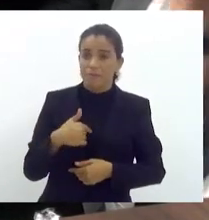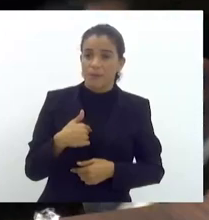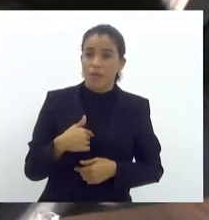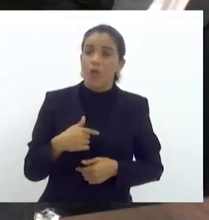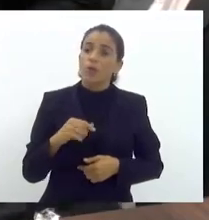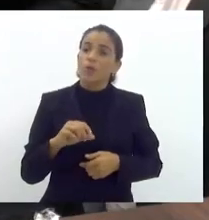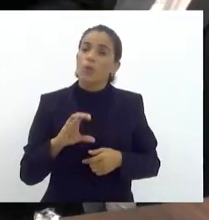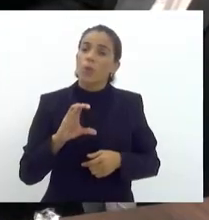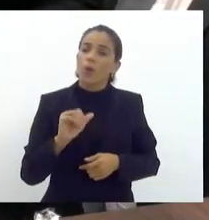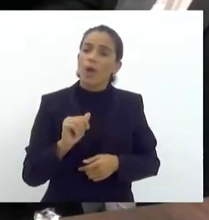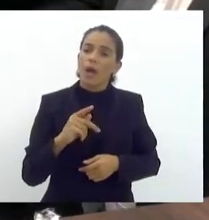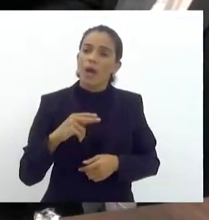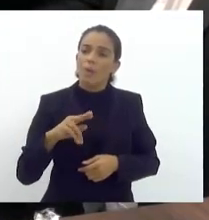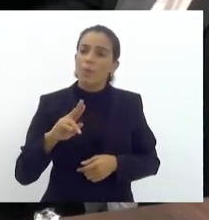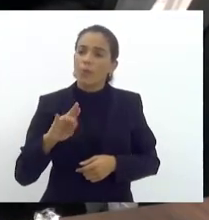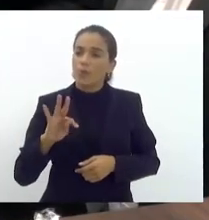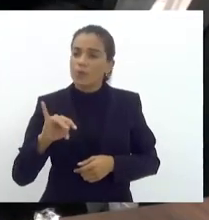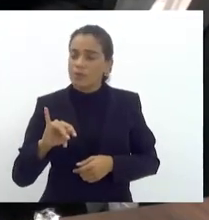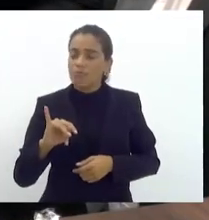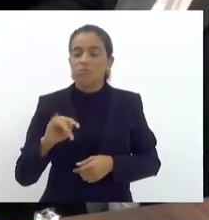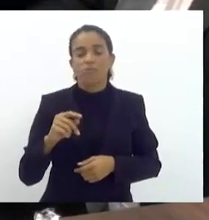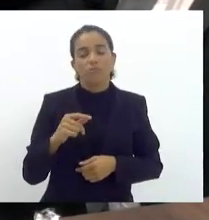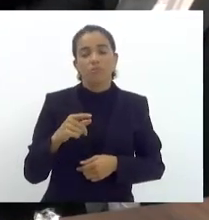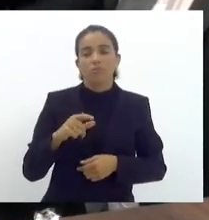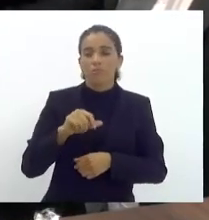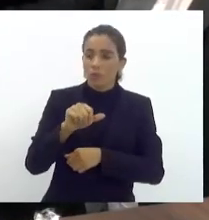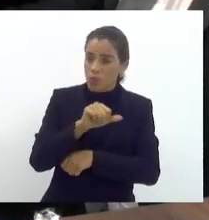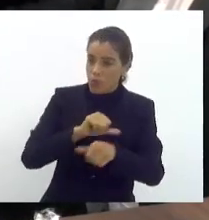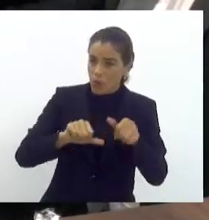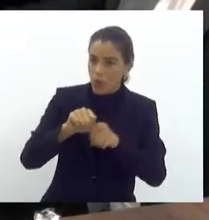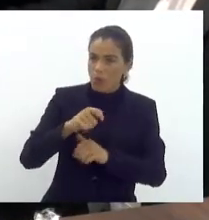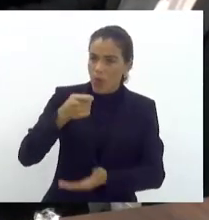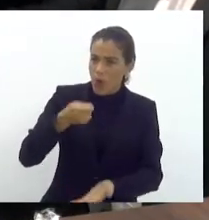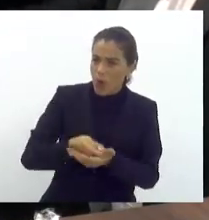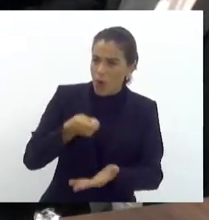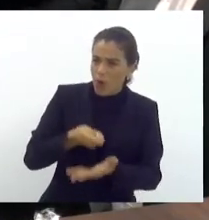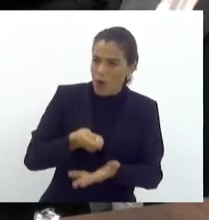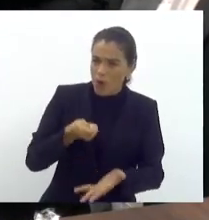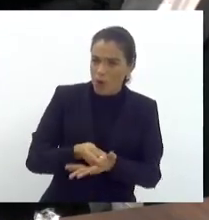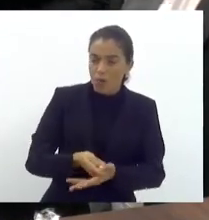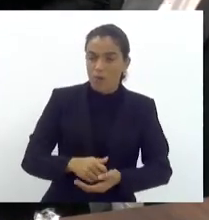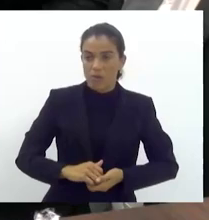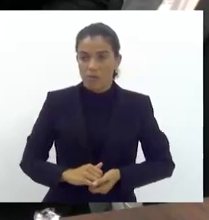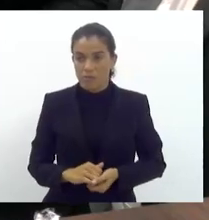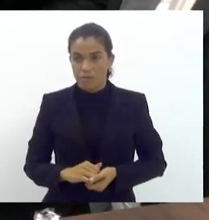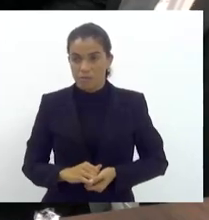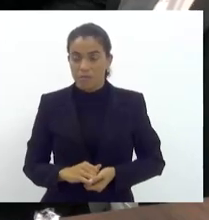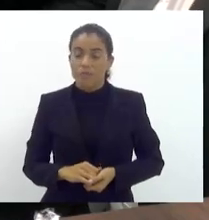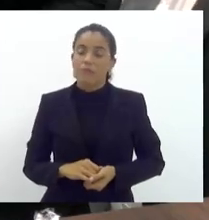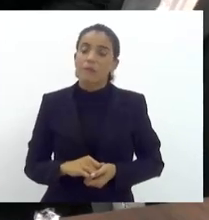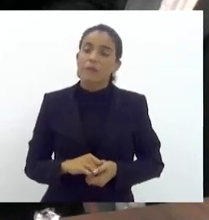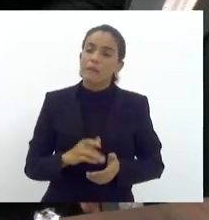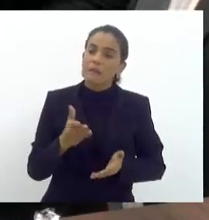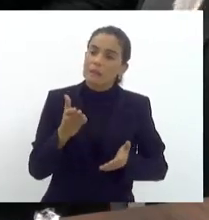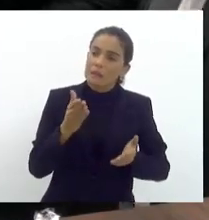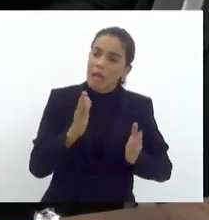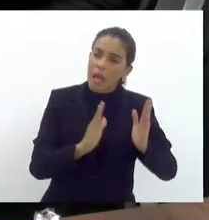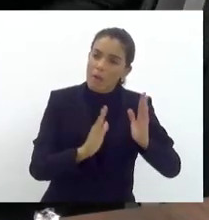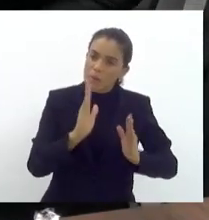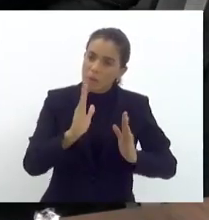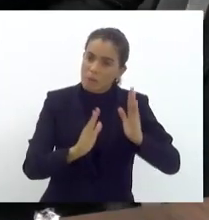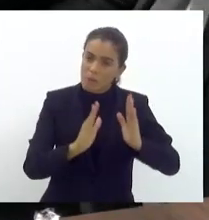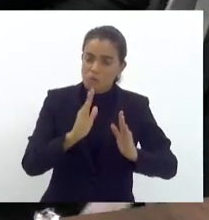artigo torna-se obrigatório nada obstáculo lá na proporção das